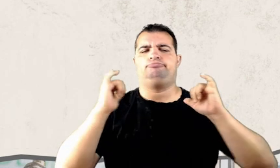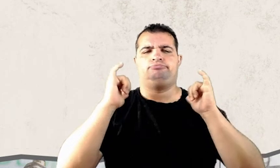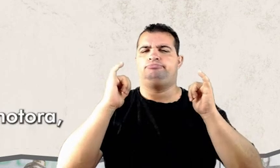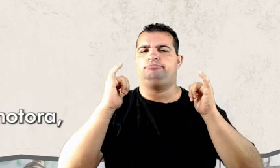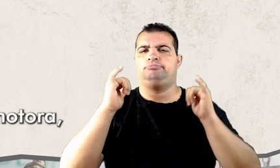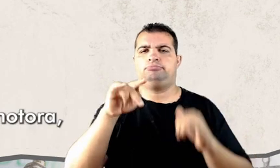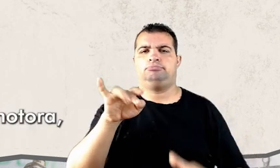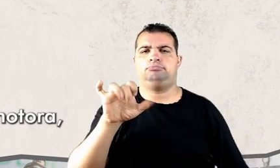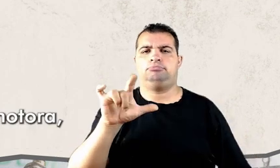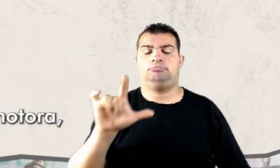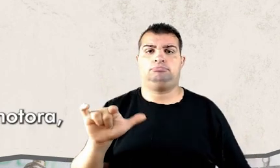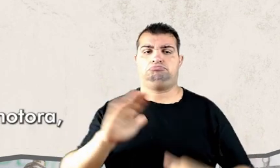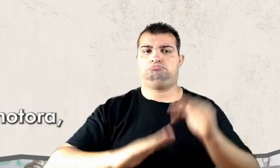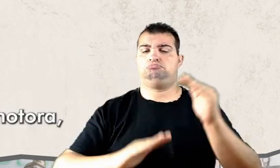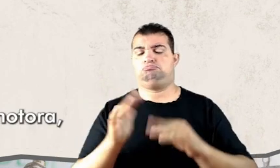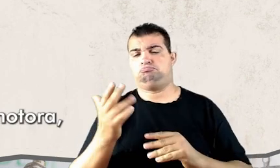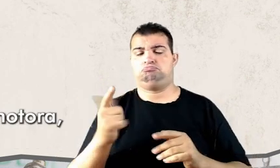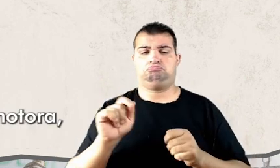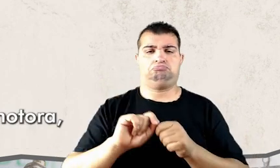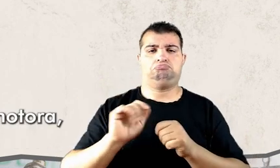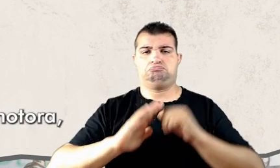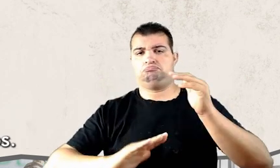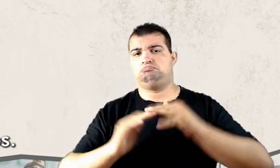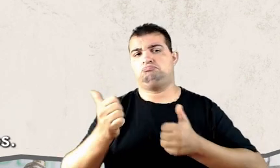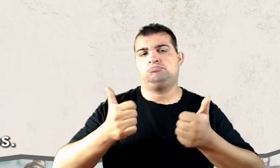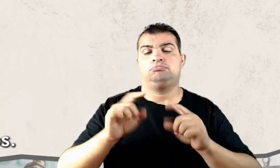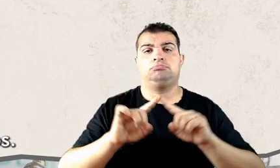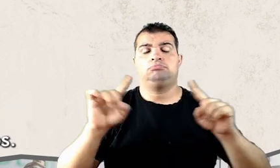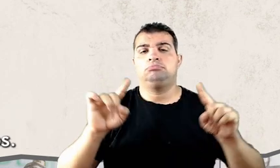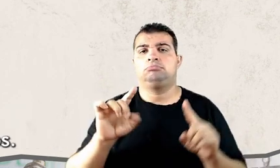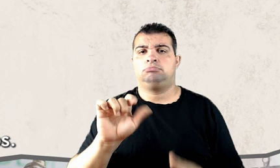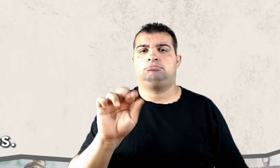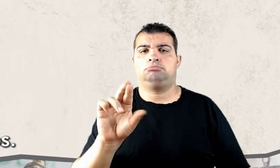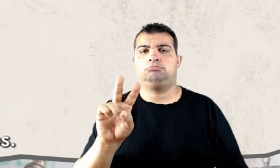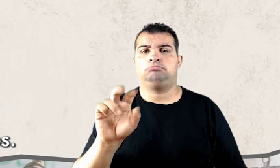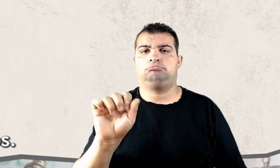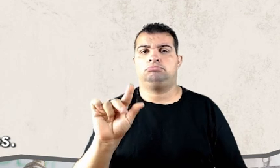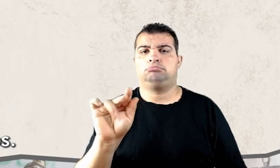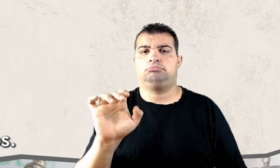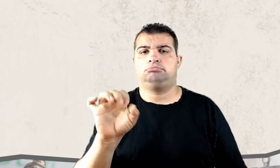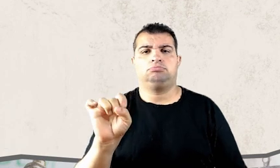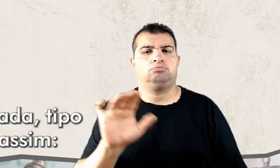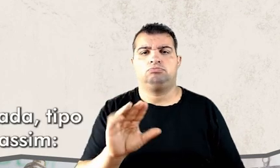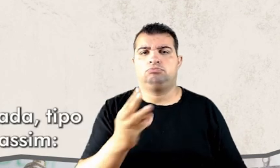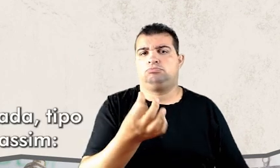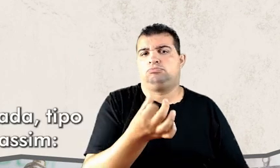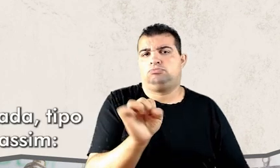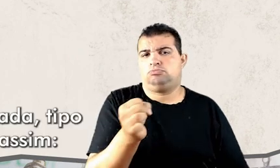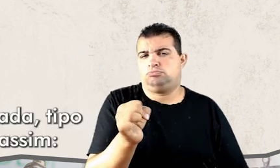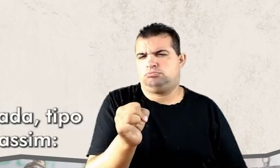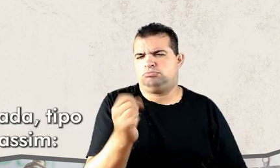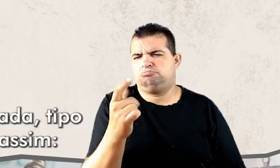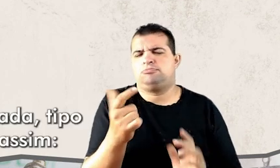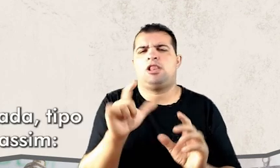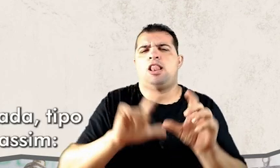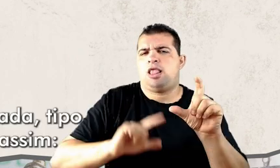ônibus. Pelé mostrou grande habilidade motora, mas Carvalhais atribuiu-lhe apenas 68 pontos. Implicou com sua